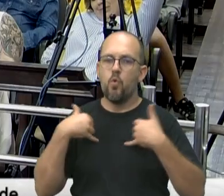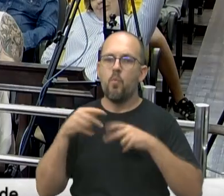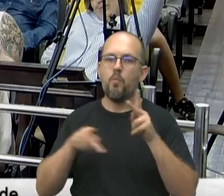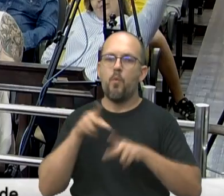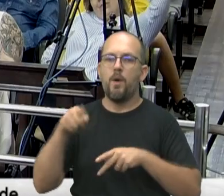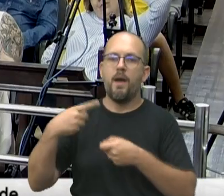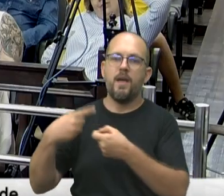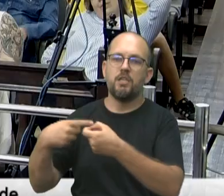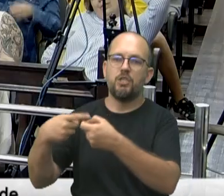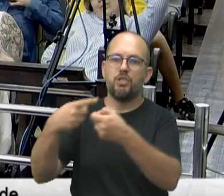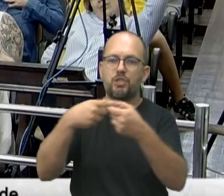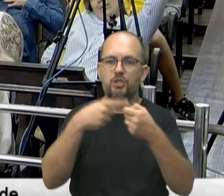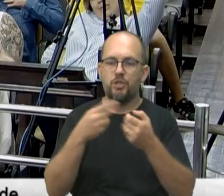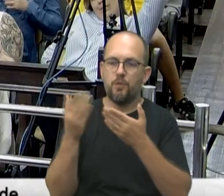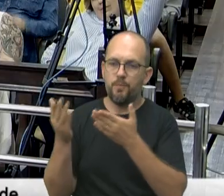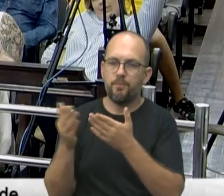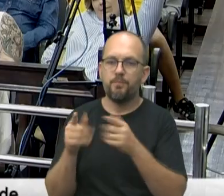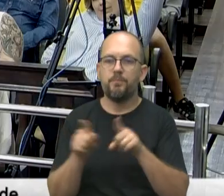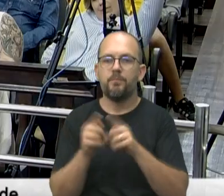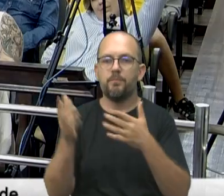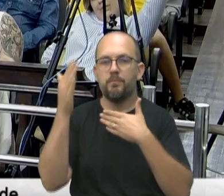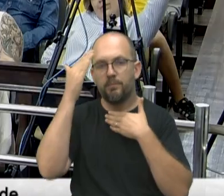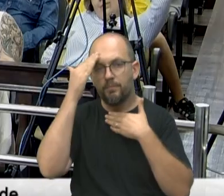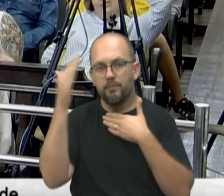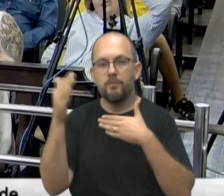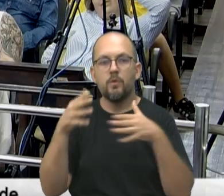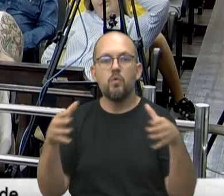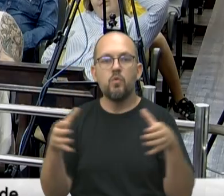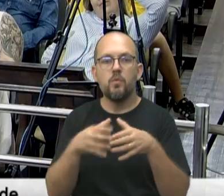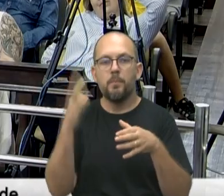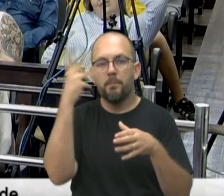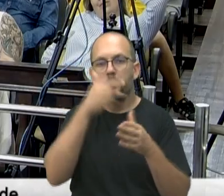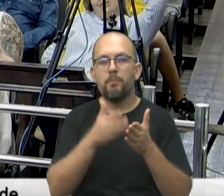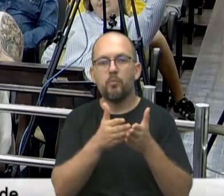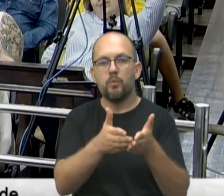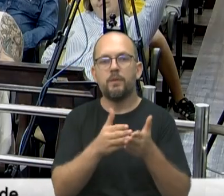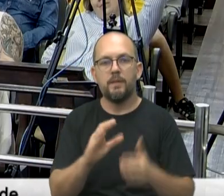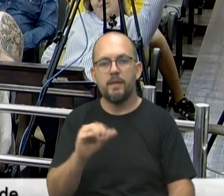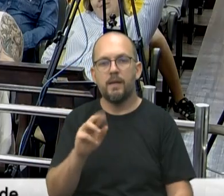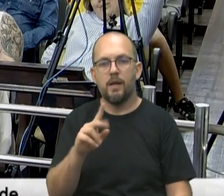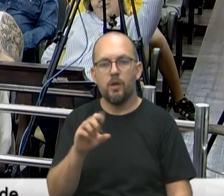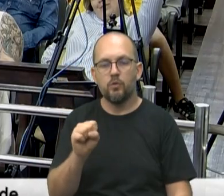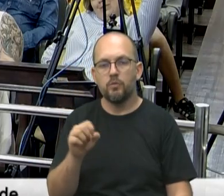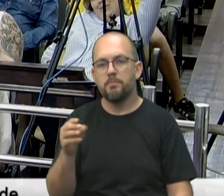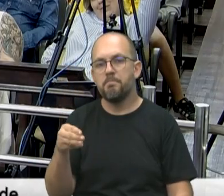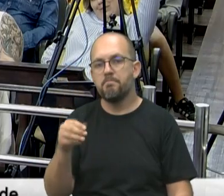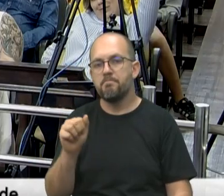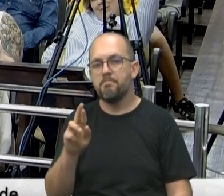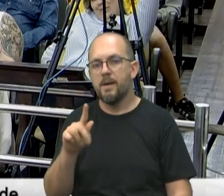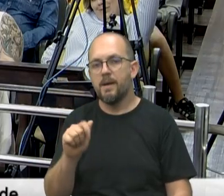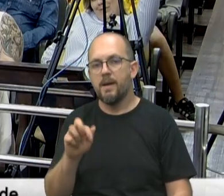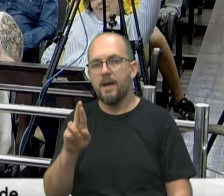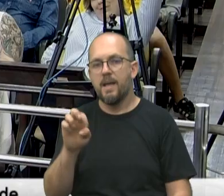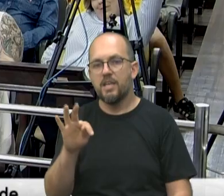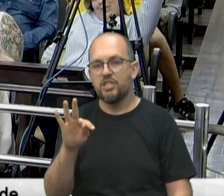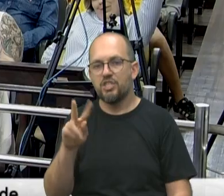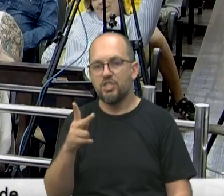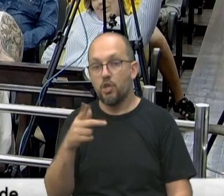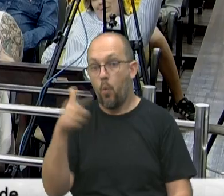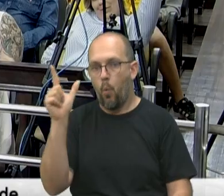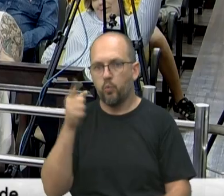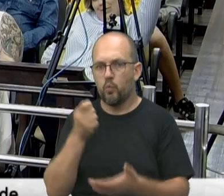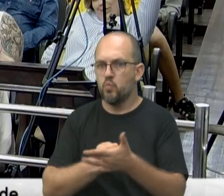na região. E quero agradecer o pessoal Barra Bonita, o Carlos, a Margarete, que está aqui também, que a gente está numa outra luta